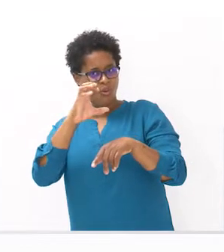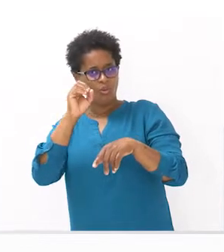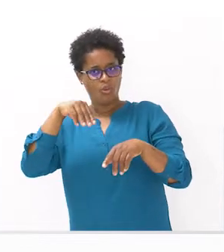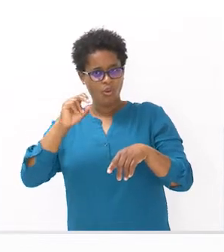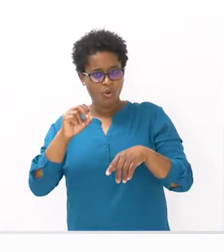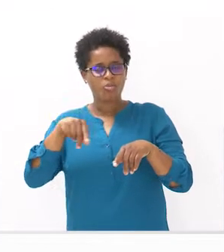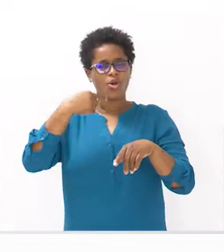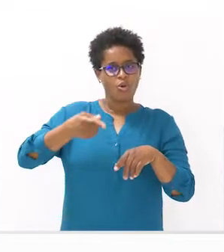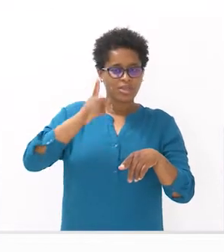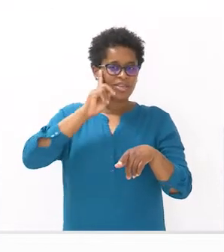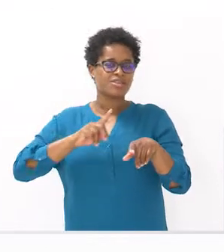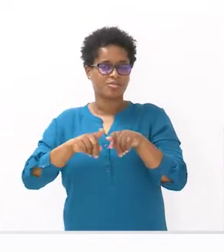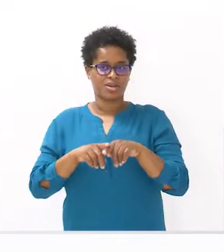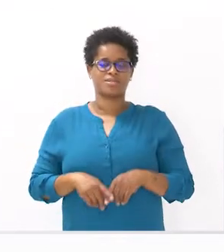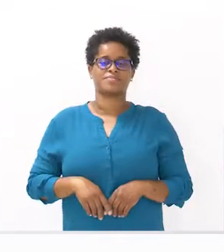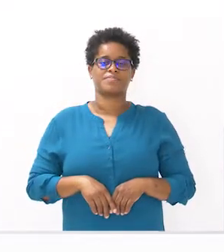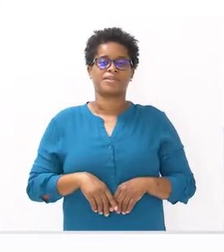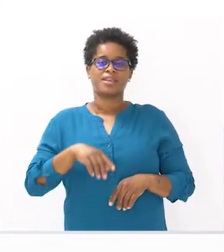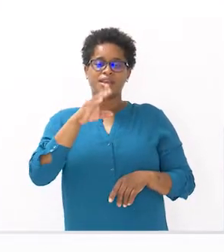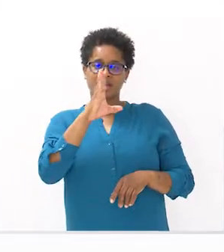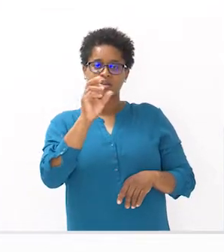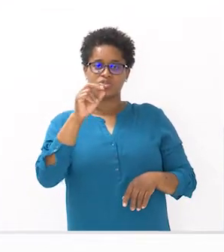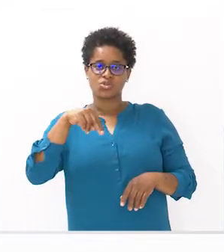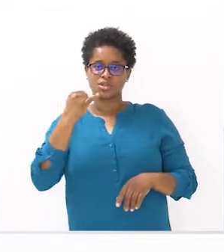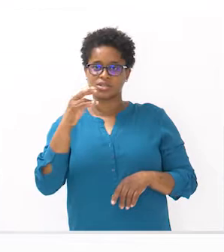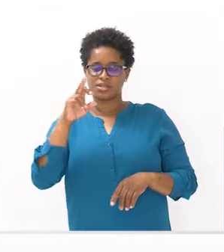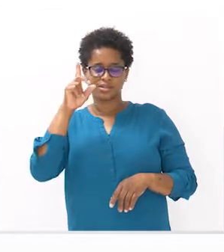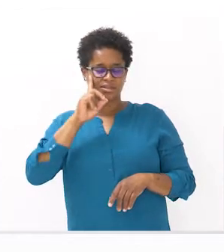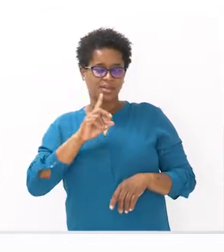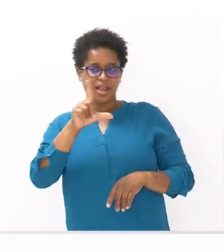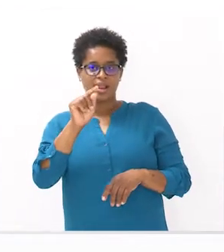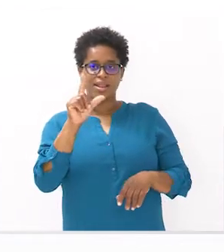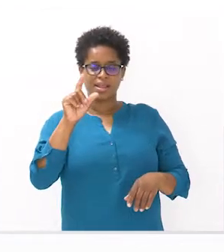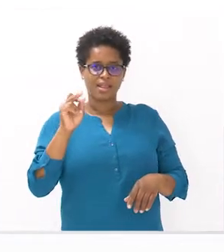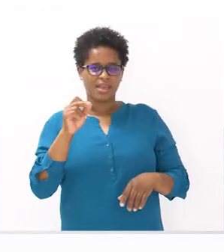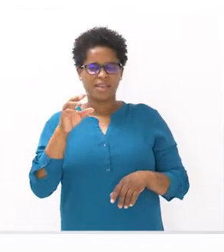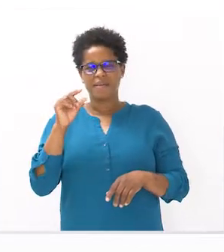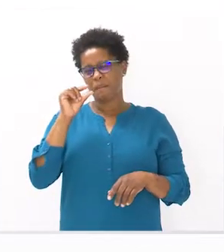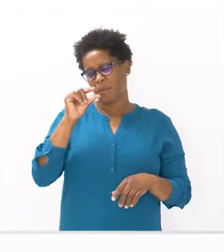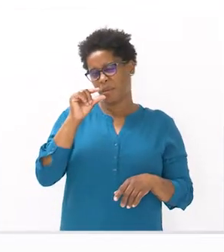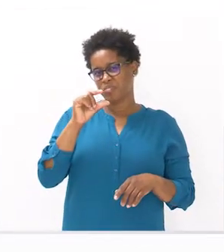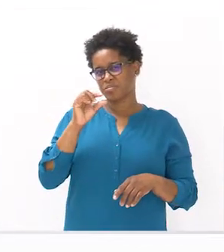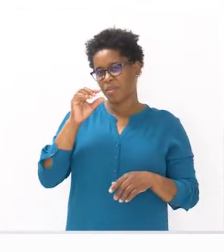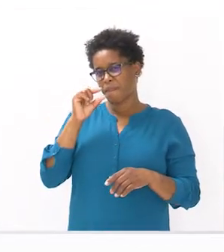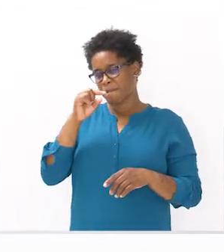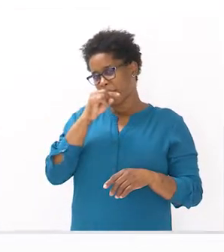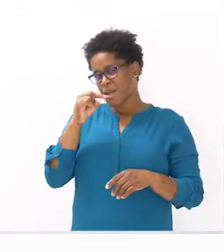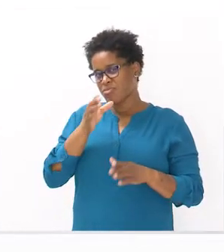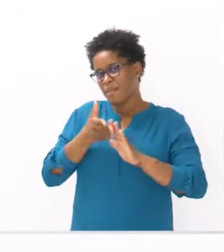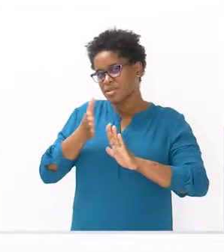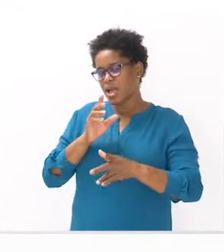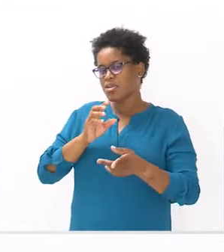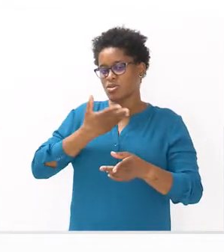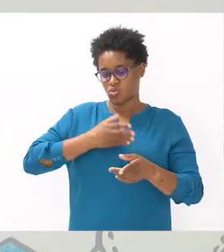A Joaninha Lelê é menos apressada do que a Joaninha Lalá.